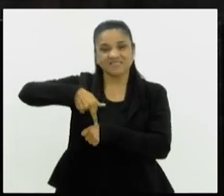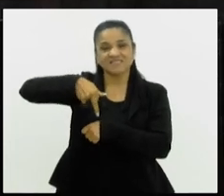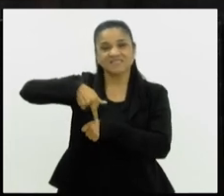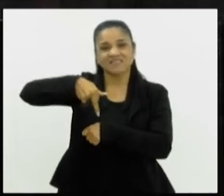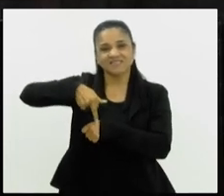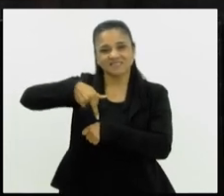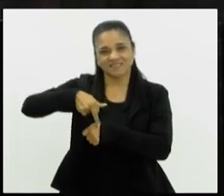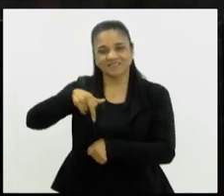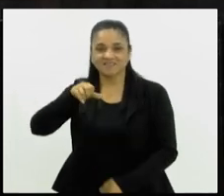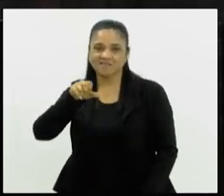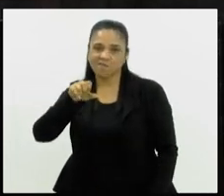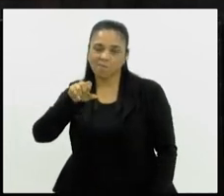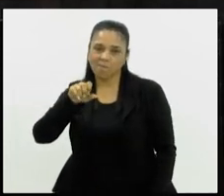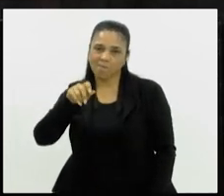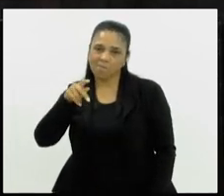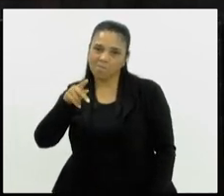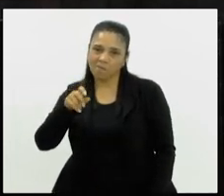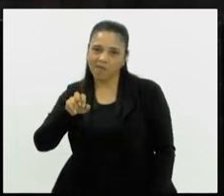Isto, é isto.